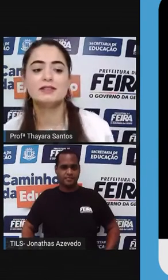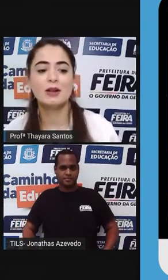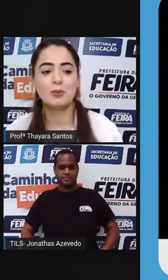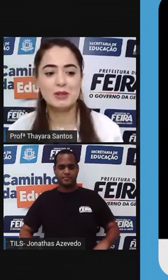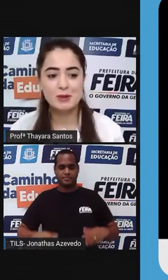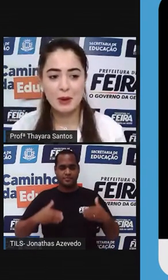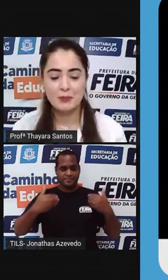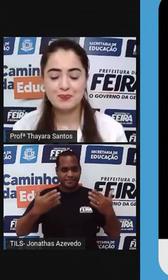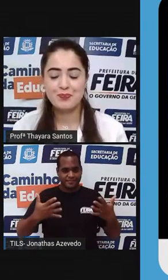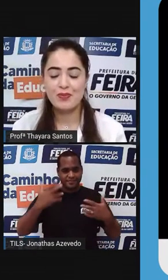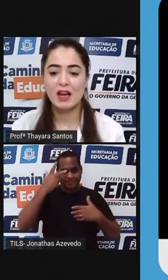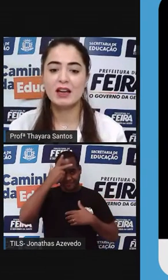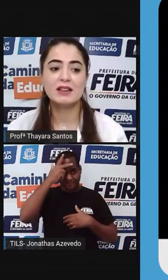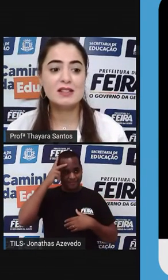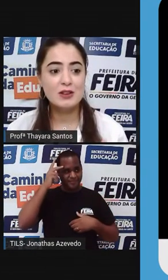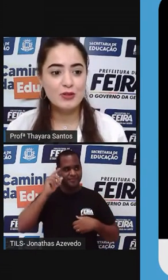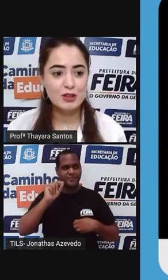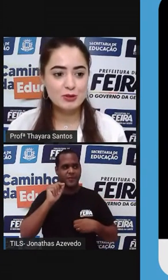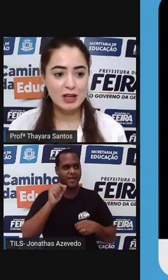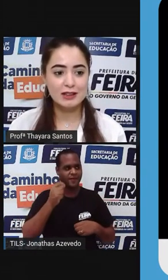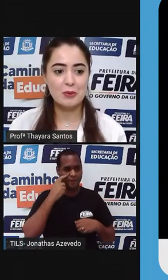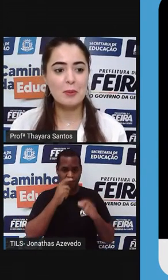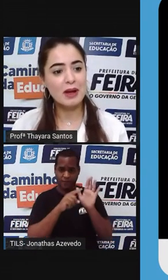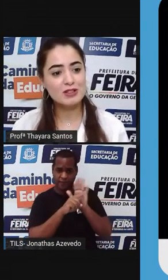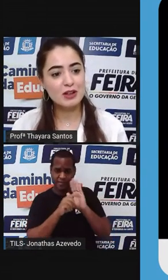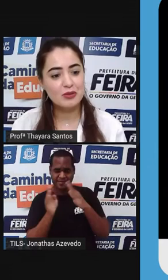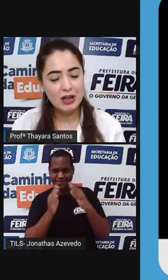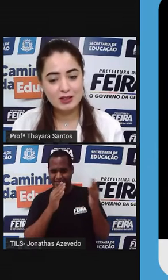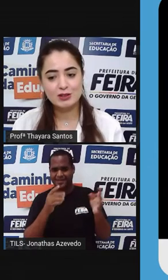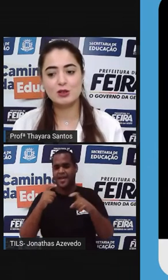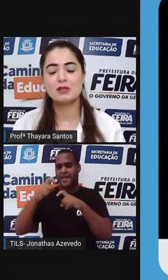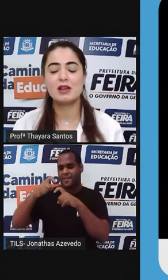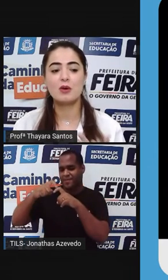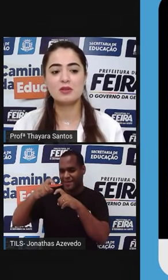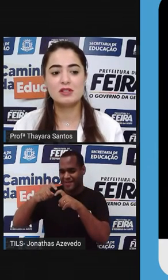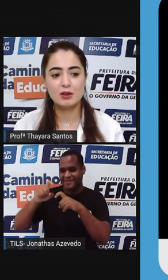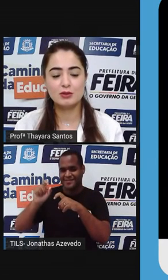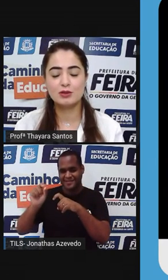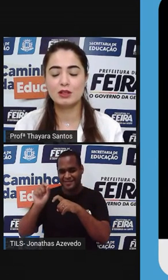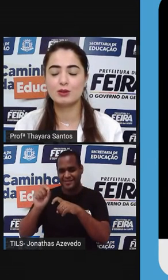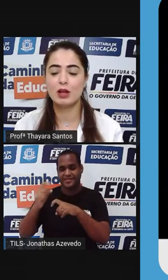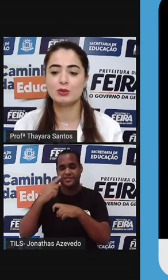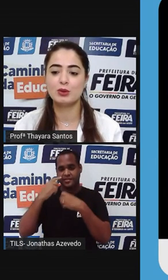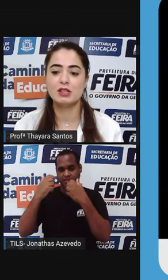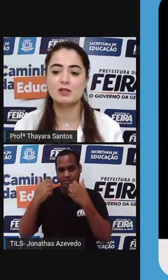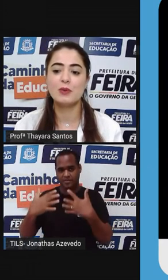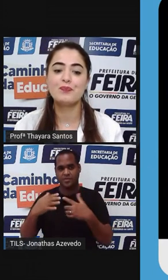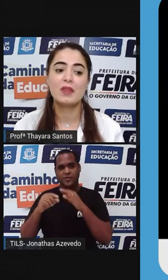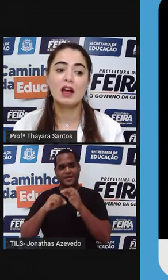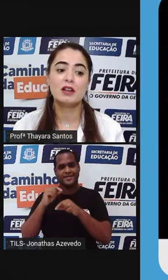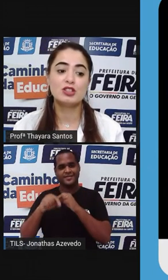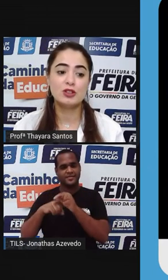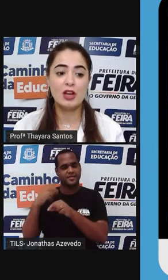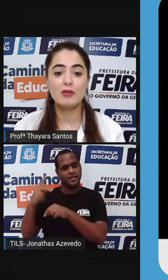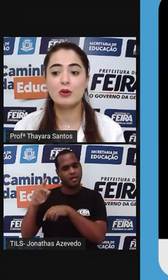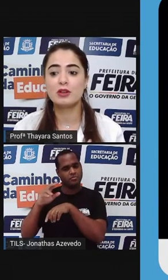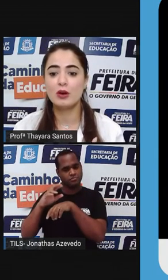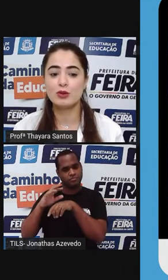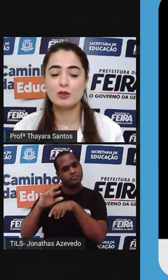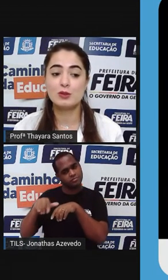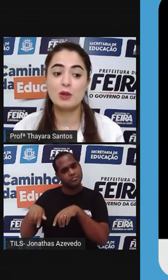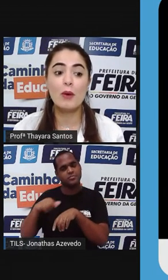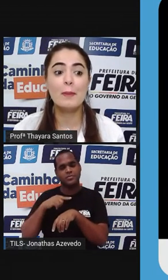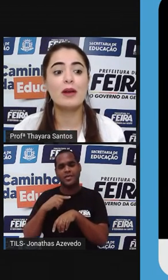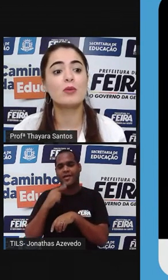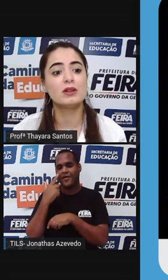Então, pessoal. Aí, nesse vídeo, tem uma médica falando sobre essa condição do daltonismo. A gente já viu que